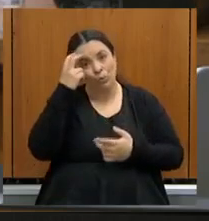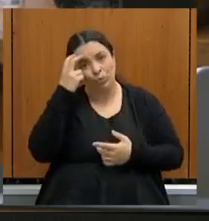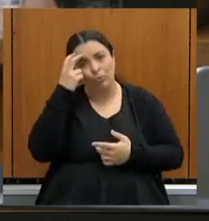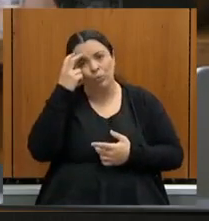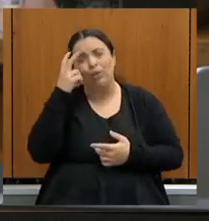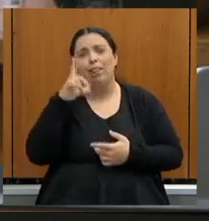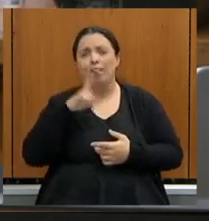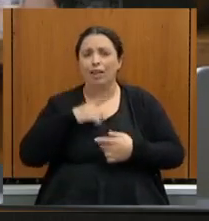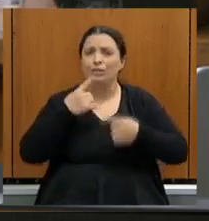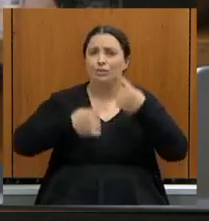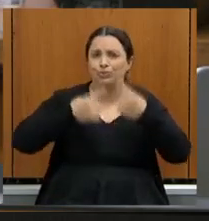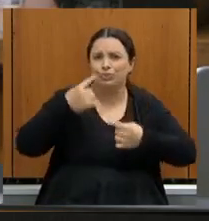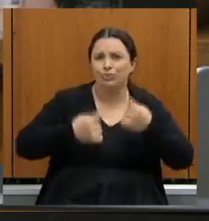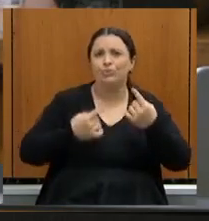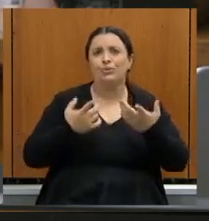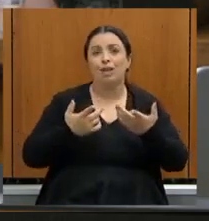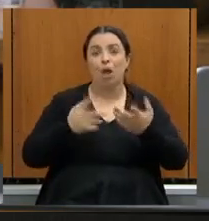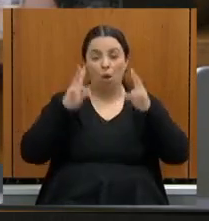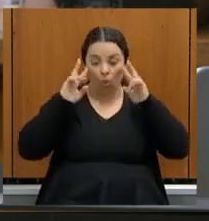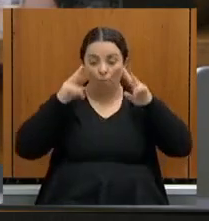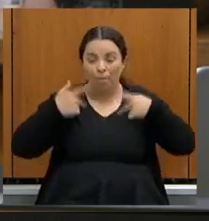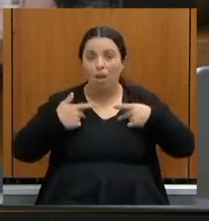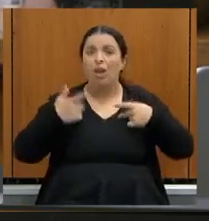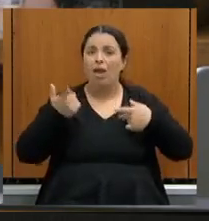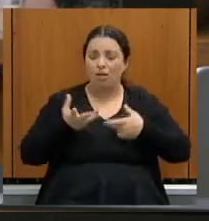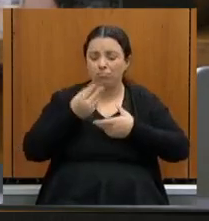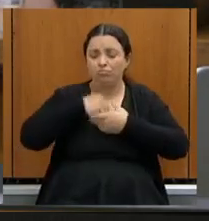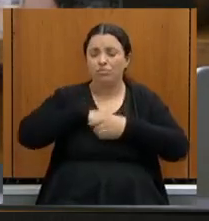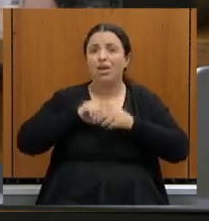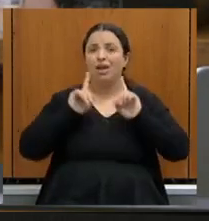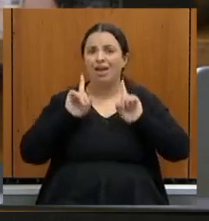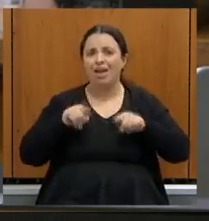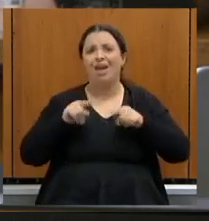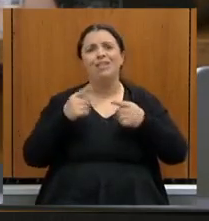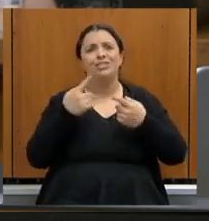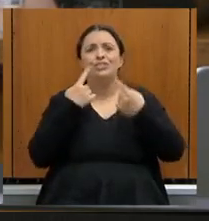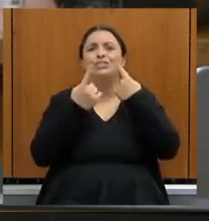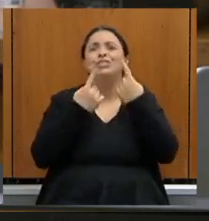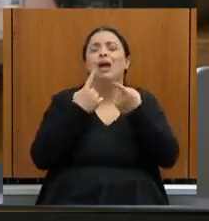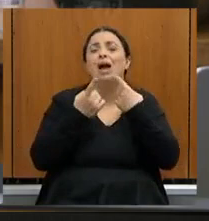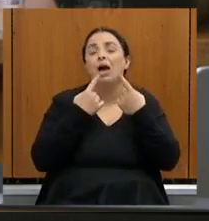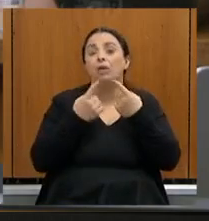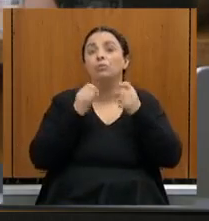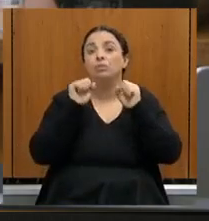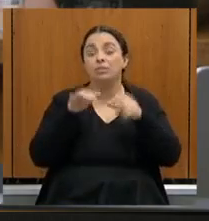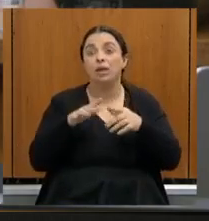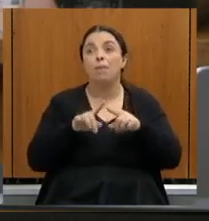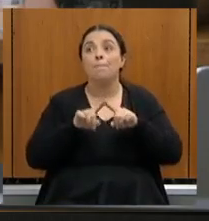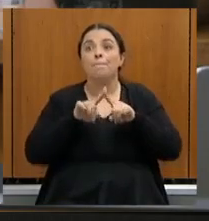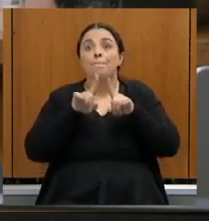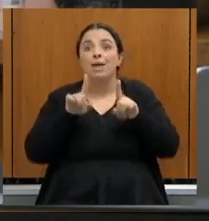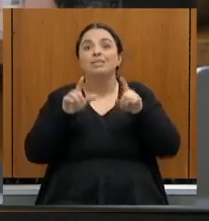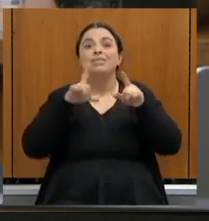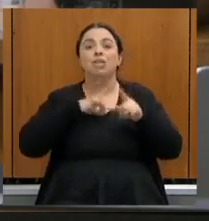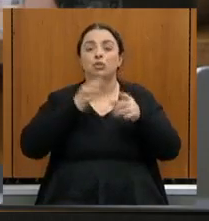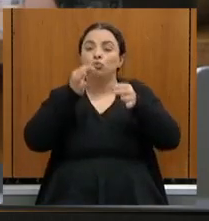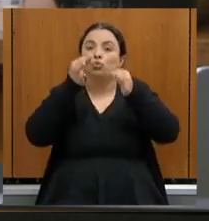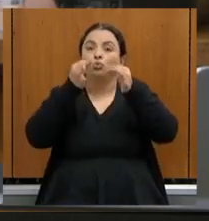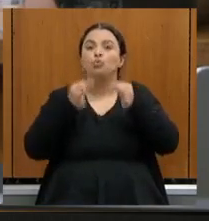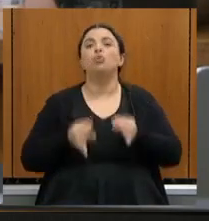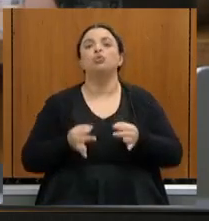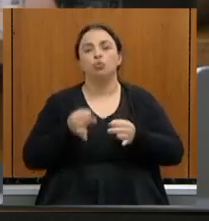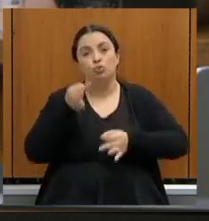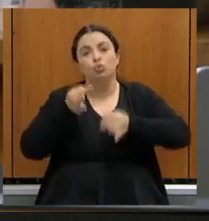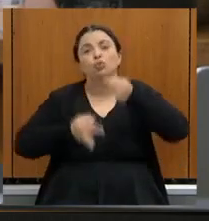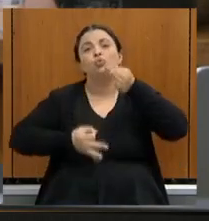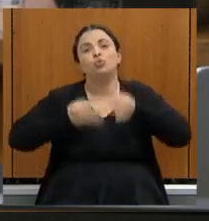do ser humano a dialética mas é justo na contradição no contraditório